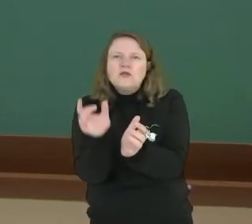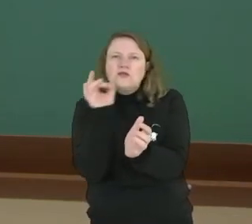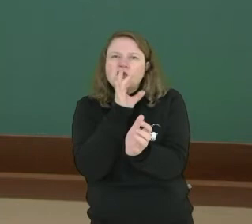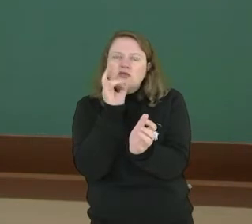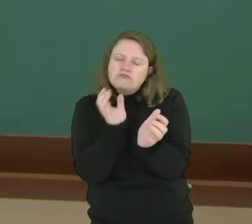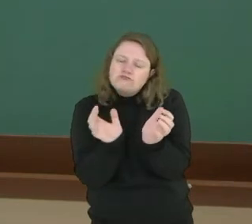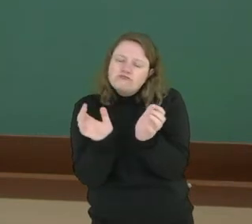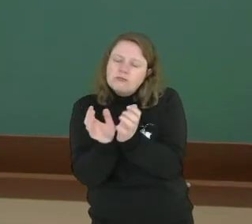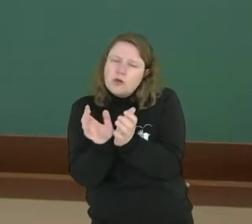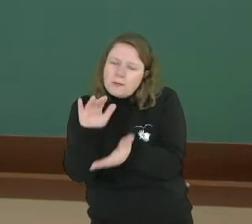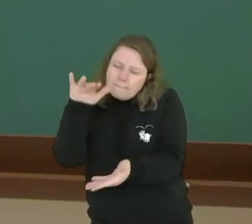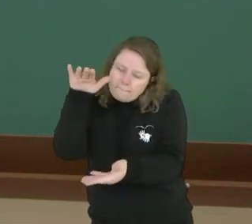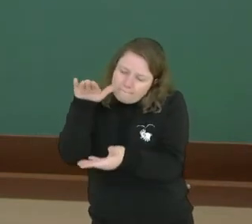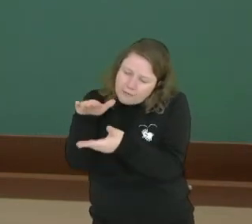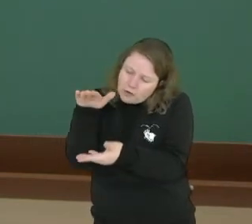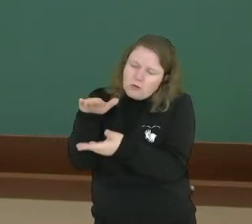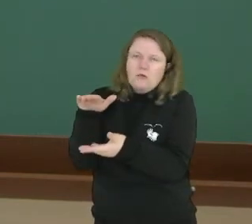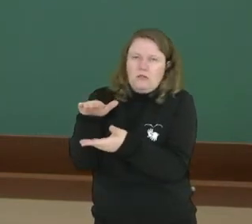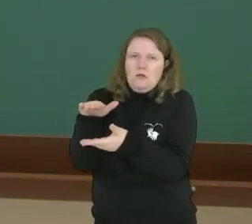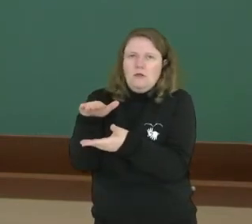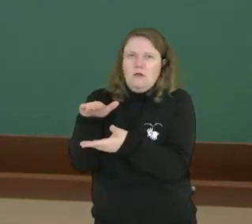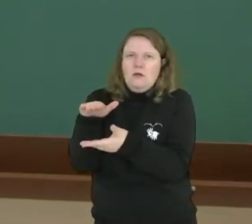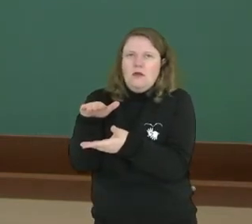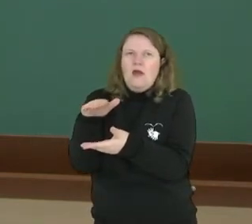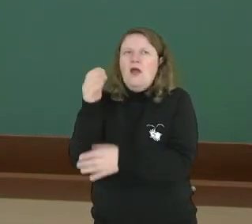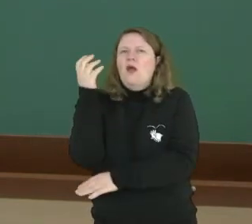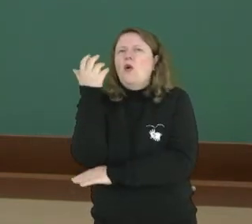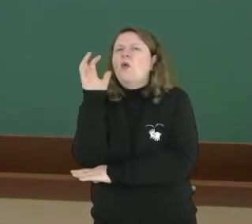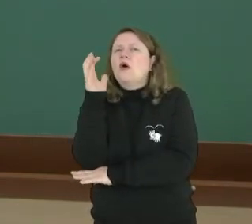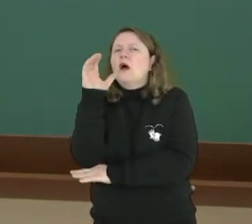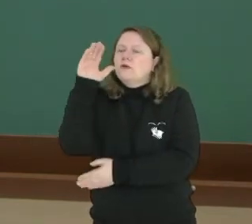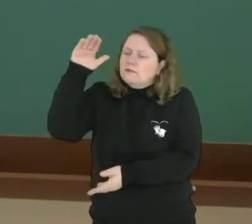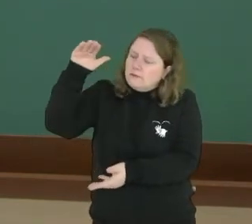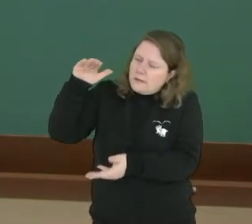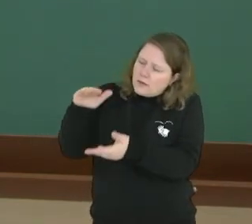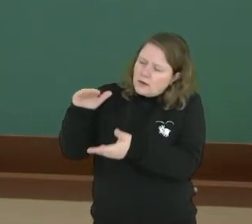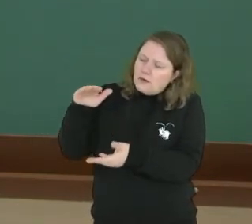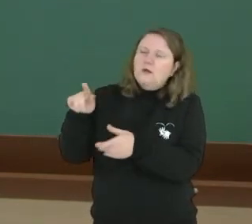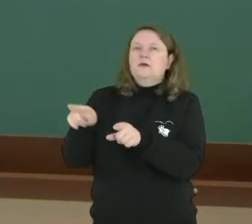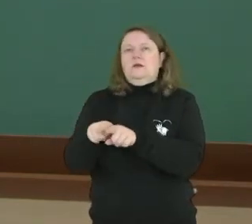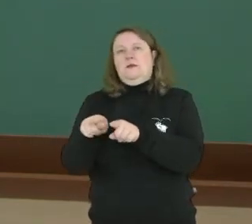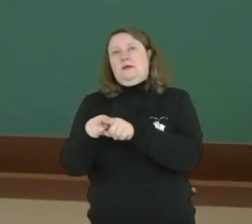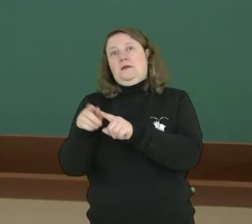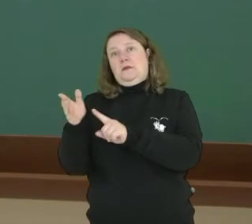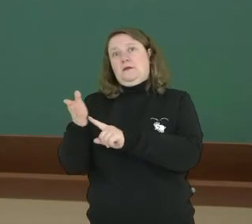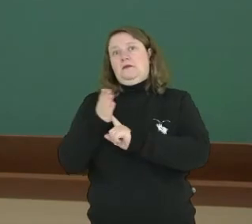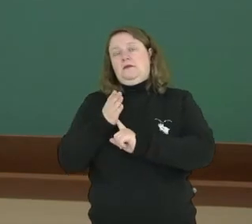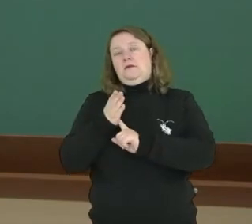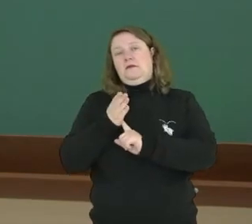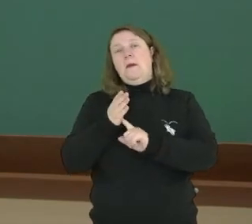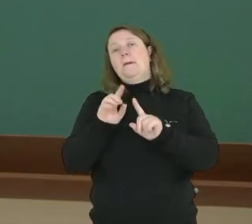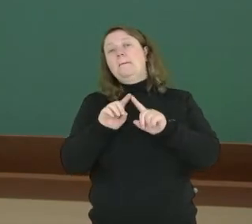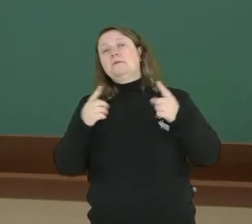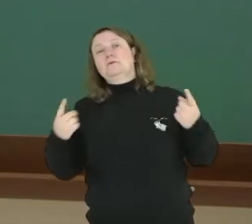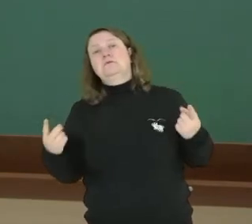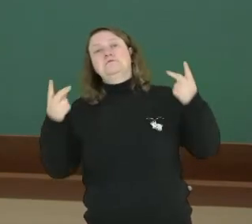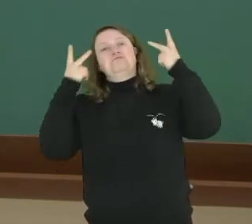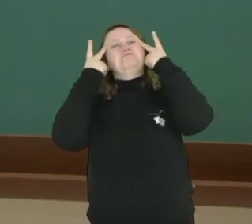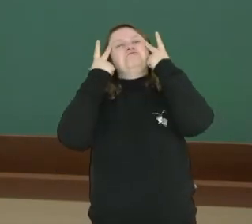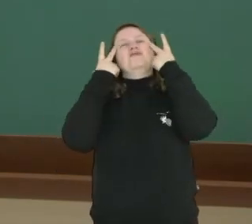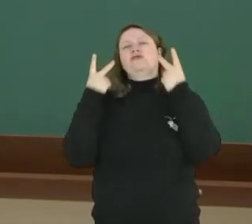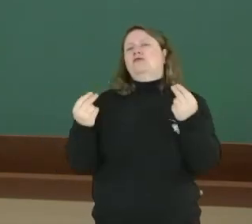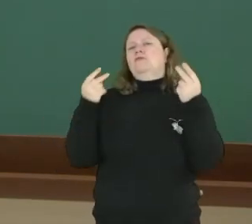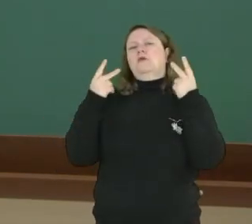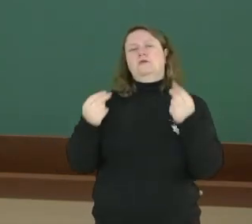árvores de não tão grande porte que aparecem em algumas porções. Mas, de modo geral, nós vamos ter o quê? Nós